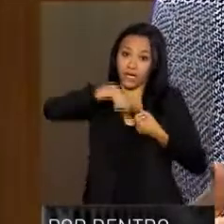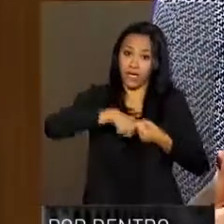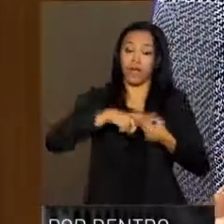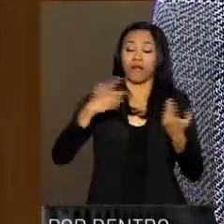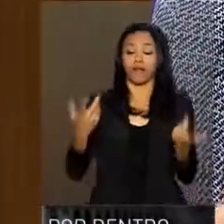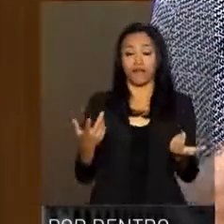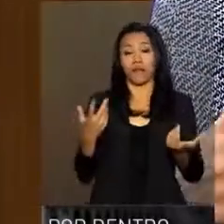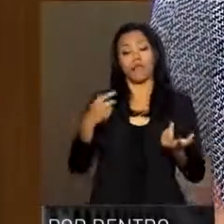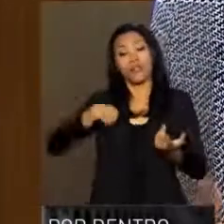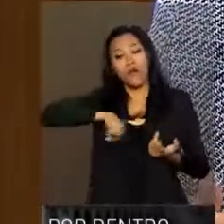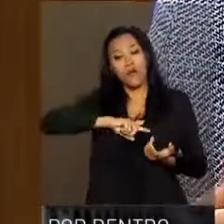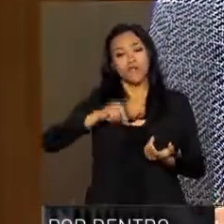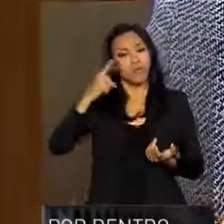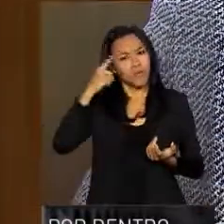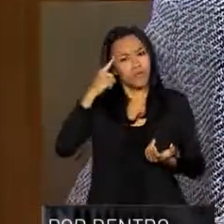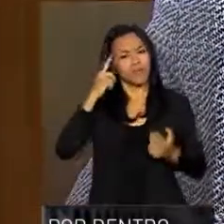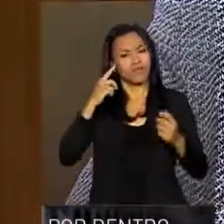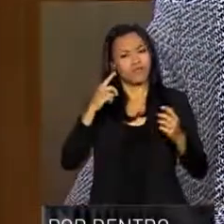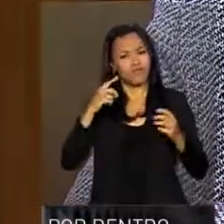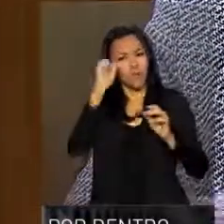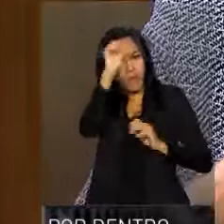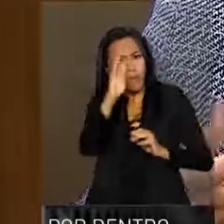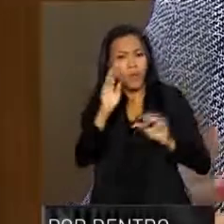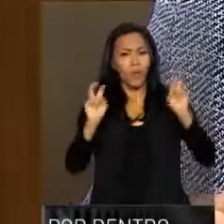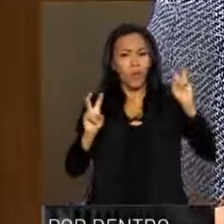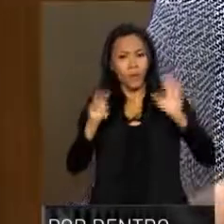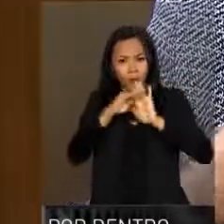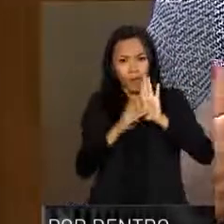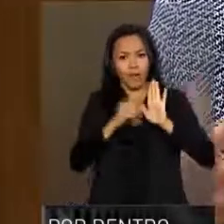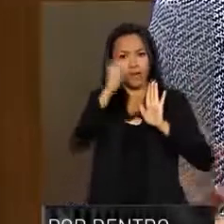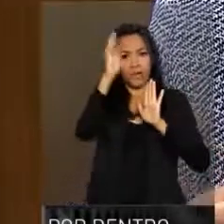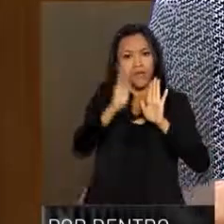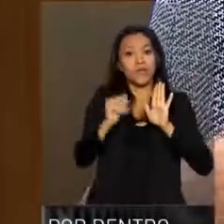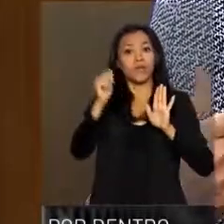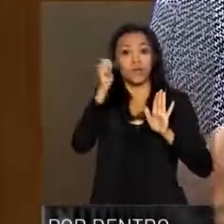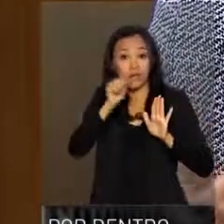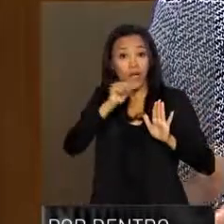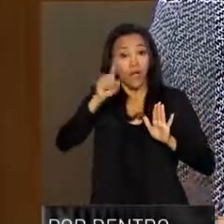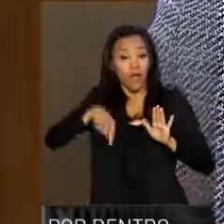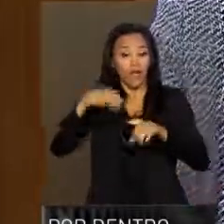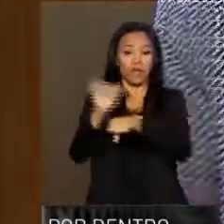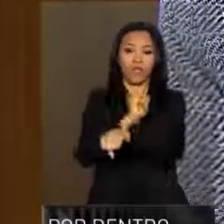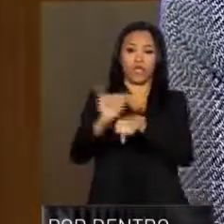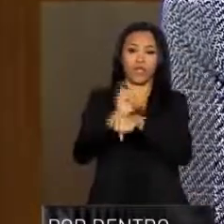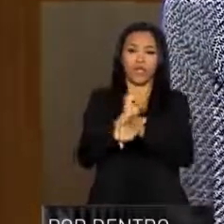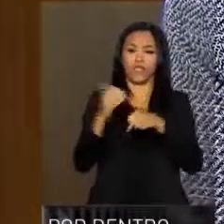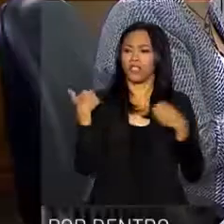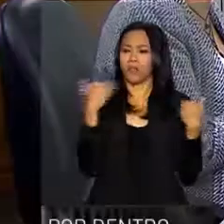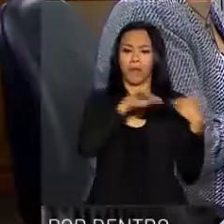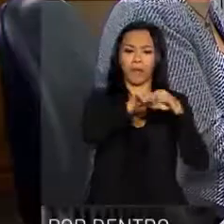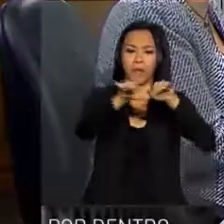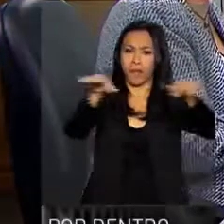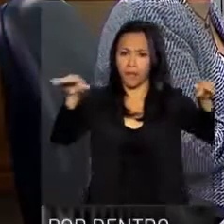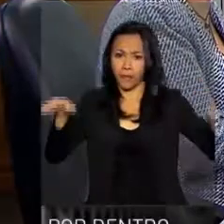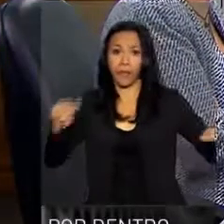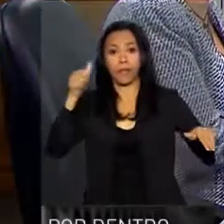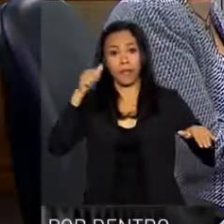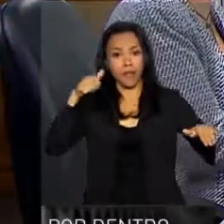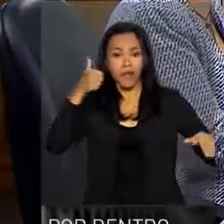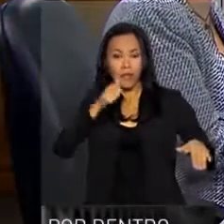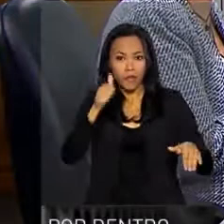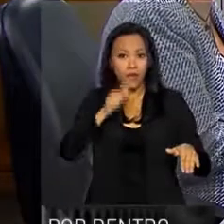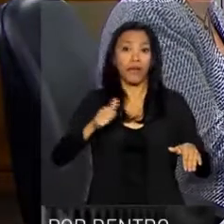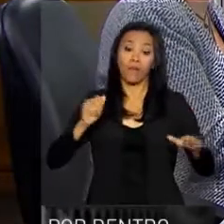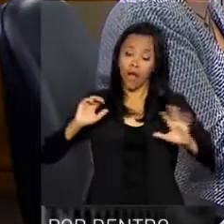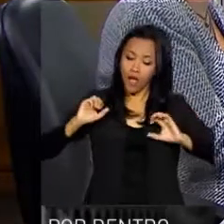muito otimistas com o brasil mulher que é uma estratégia de mobilização de juntar os postos programas que nós estamos trabalhando dentro